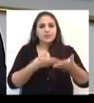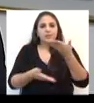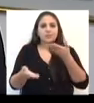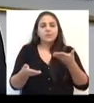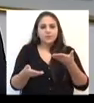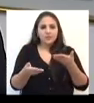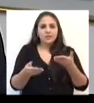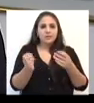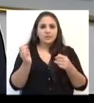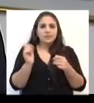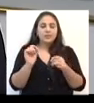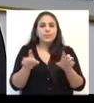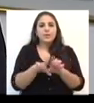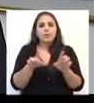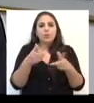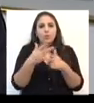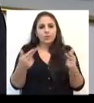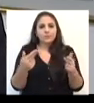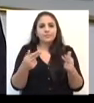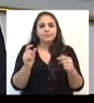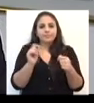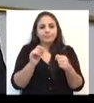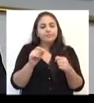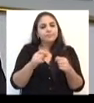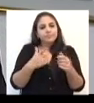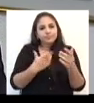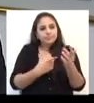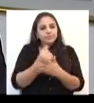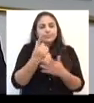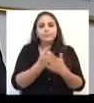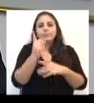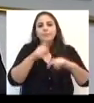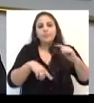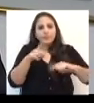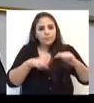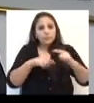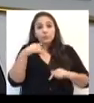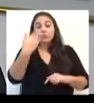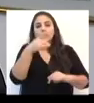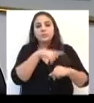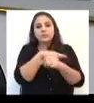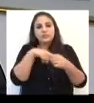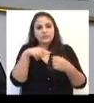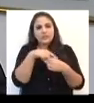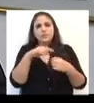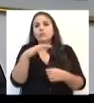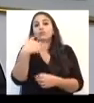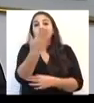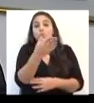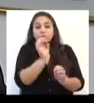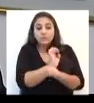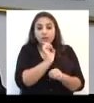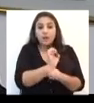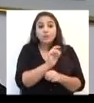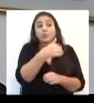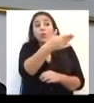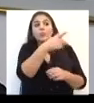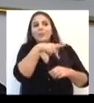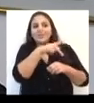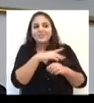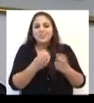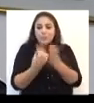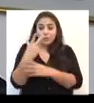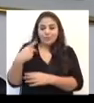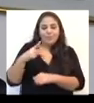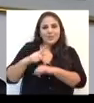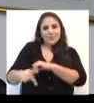grandes empresários que acabam adquirindo produtos de fora da cidade, de fora do estado ou mesmo fora do país e que são produzidos muitas vezes aqui em Passo